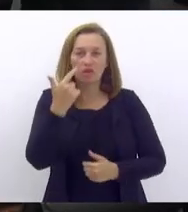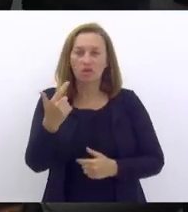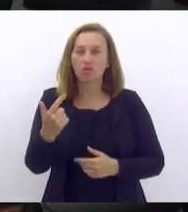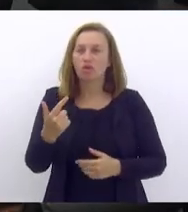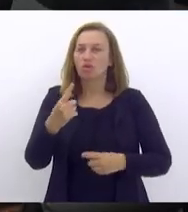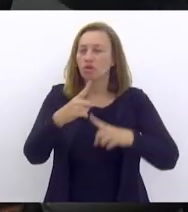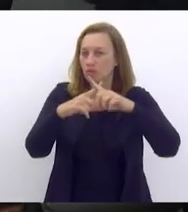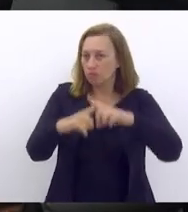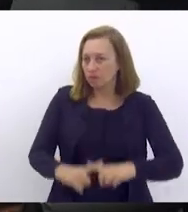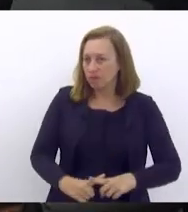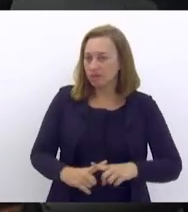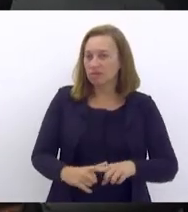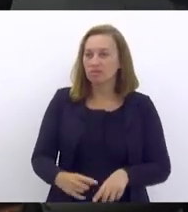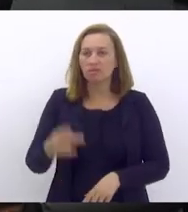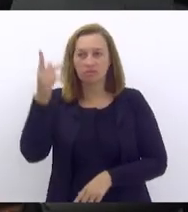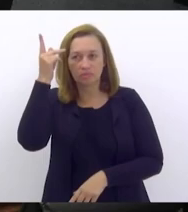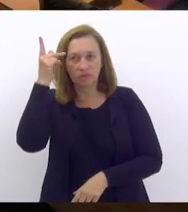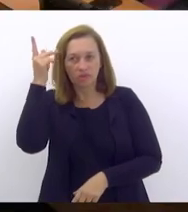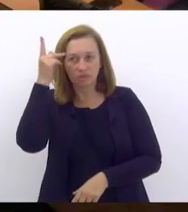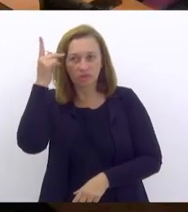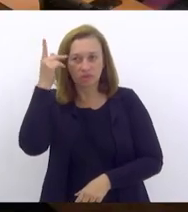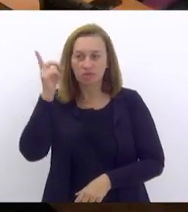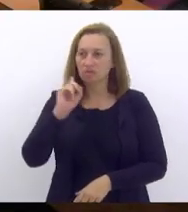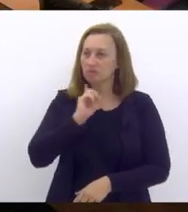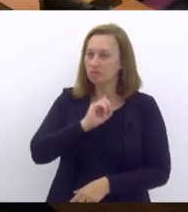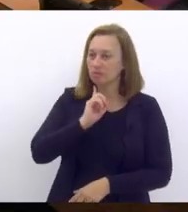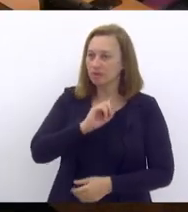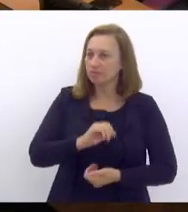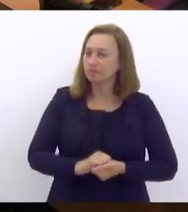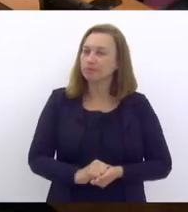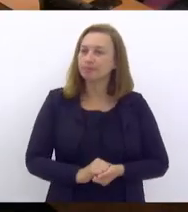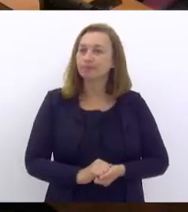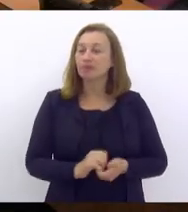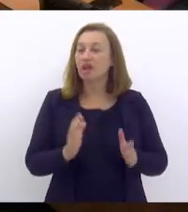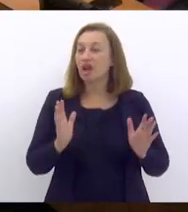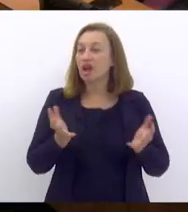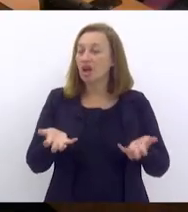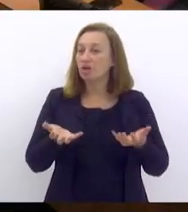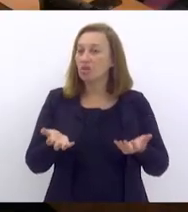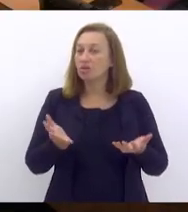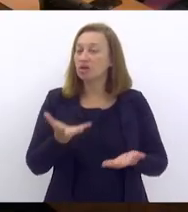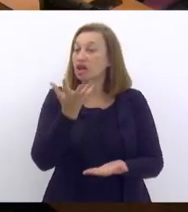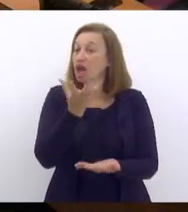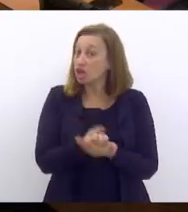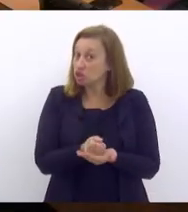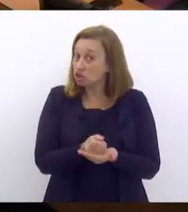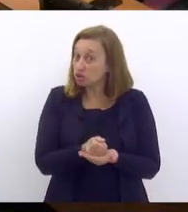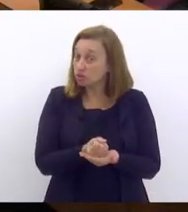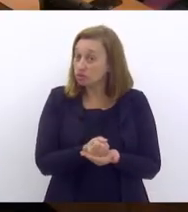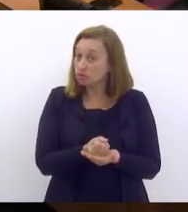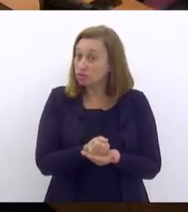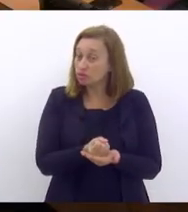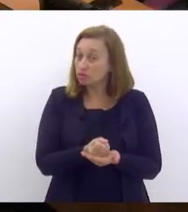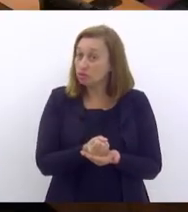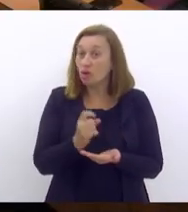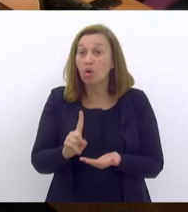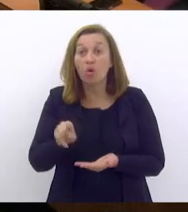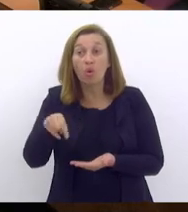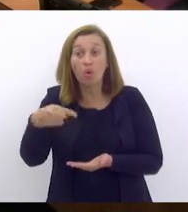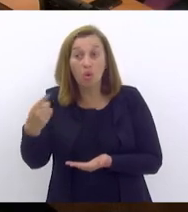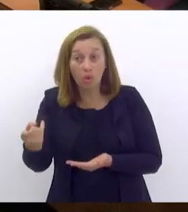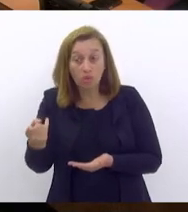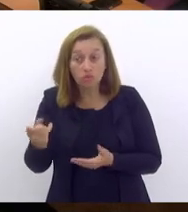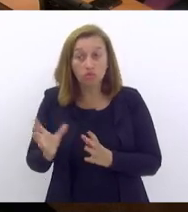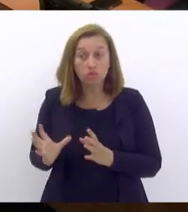Flamengo e São Paulo. Agora eu quero fazer o seguinte registro, que outros órgãos